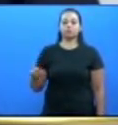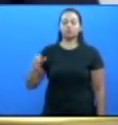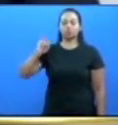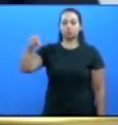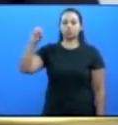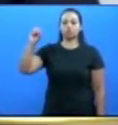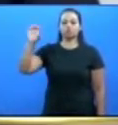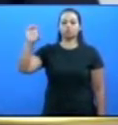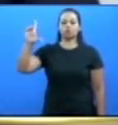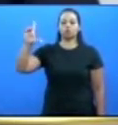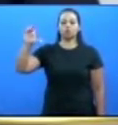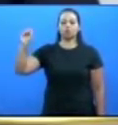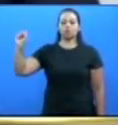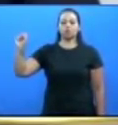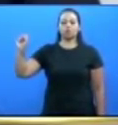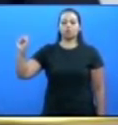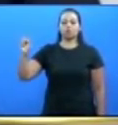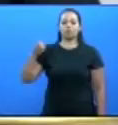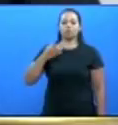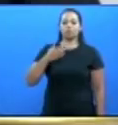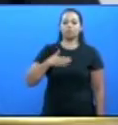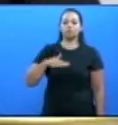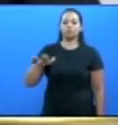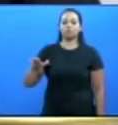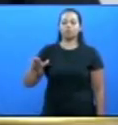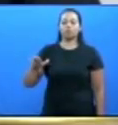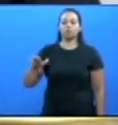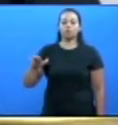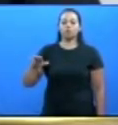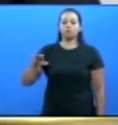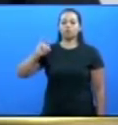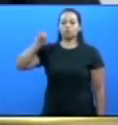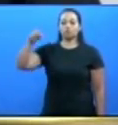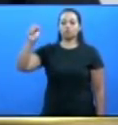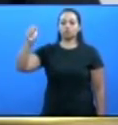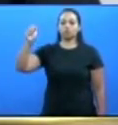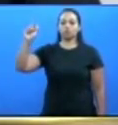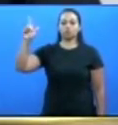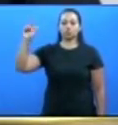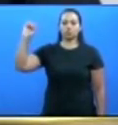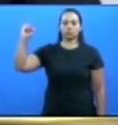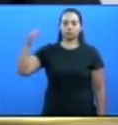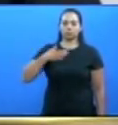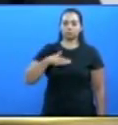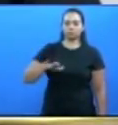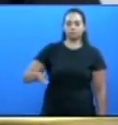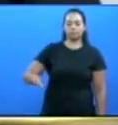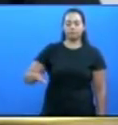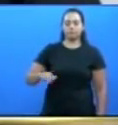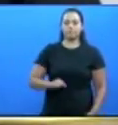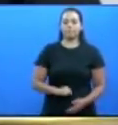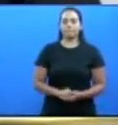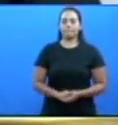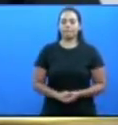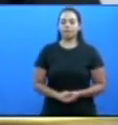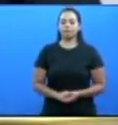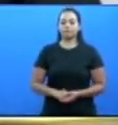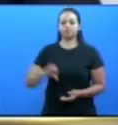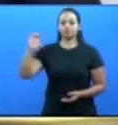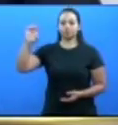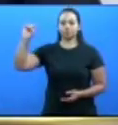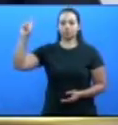Pratibanda? Abstém-se. Joaquim Pereira de Castilho? Abstém-se. Edival Antônio dos